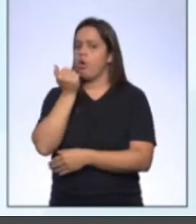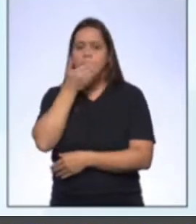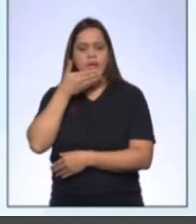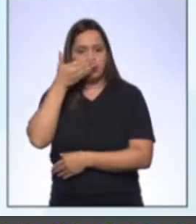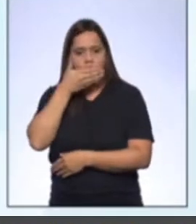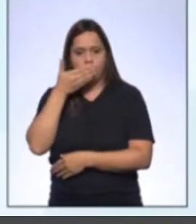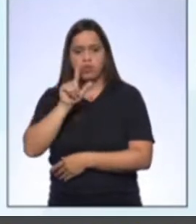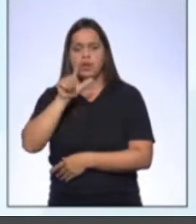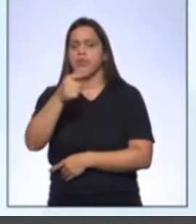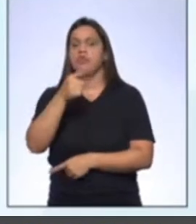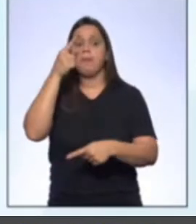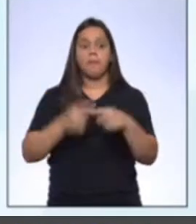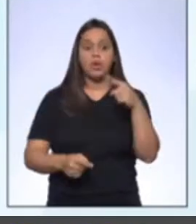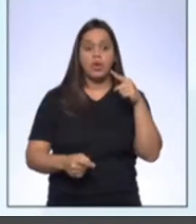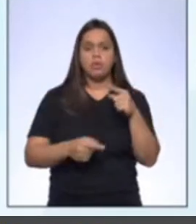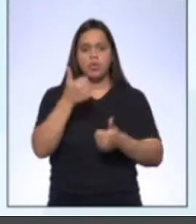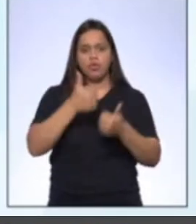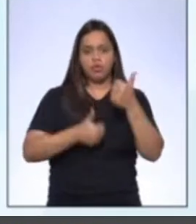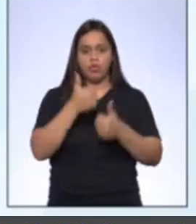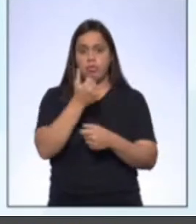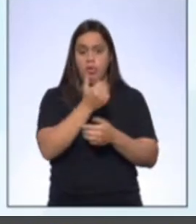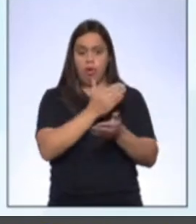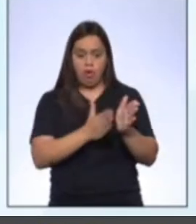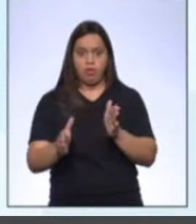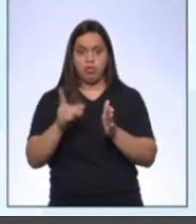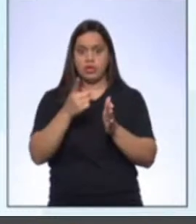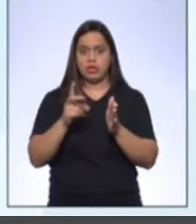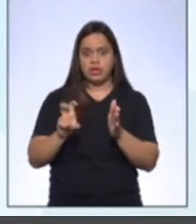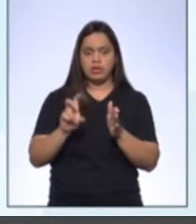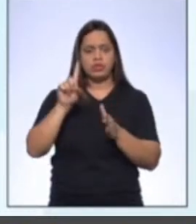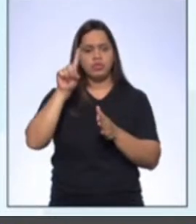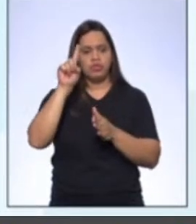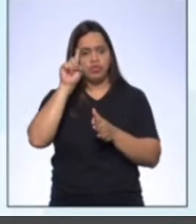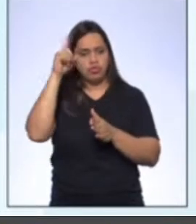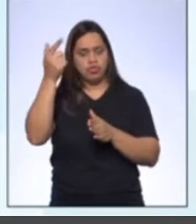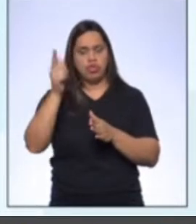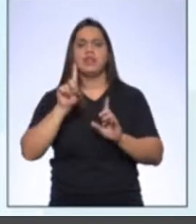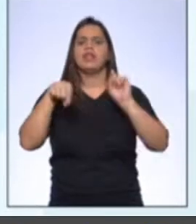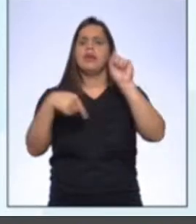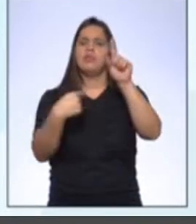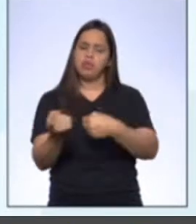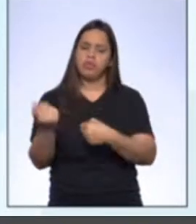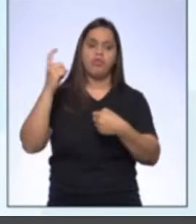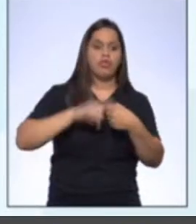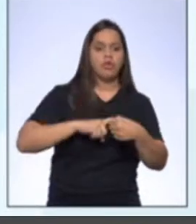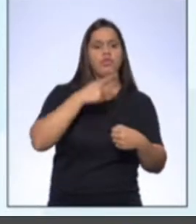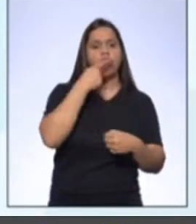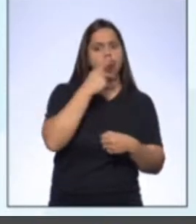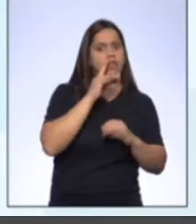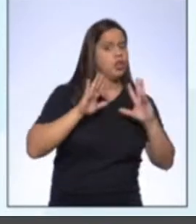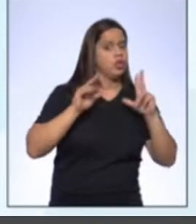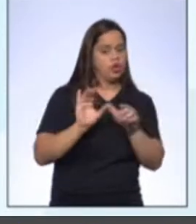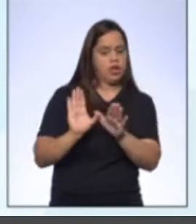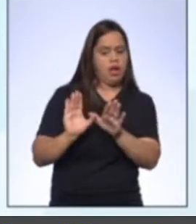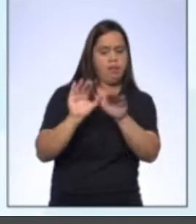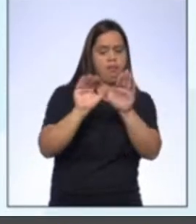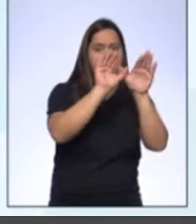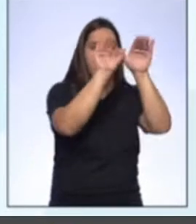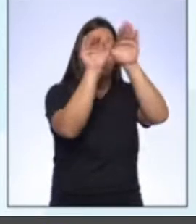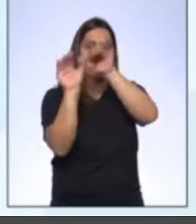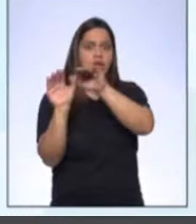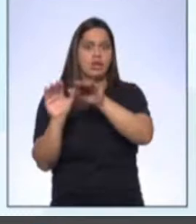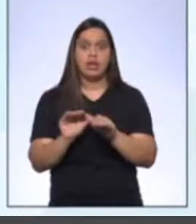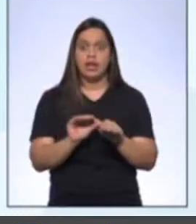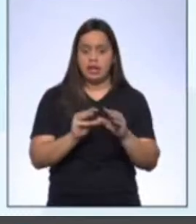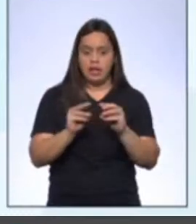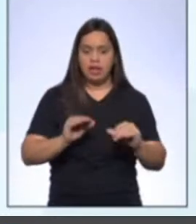futebol durante 15 dias. Quando o menino voltou, falando que todas as borboletas da terra passaram pela chácara